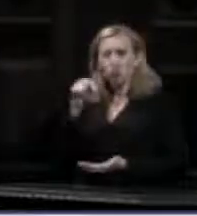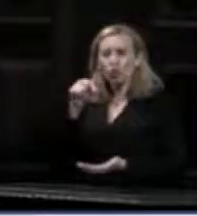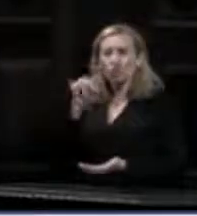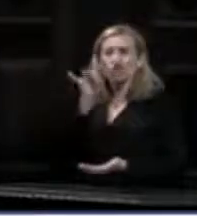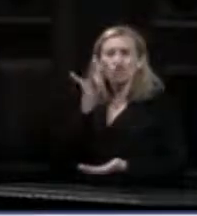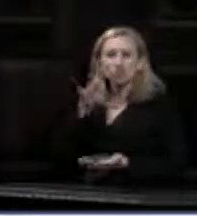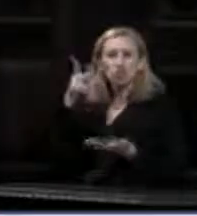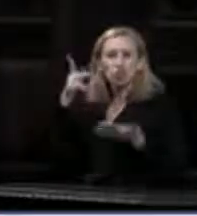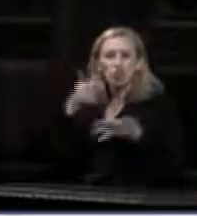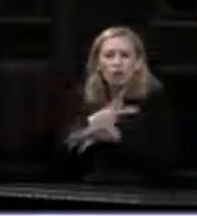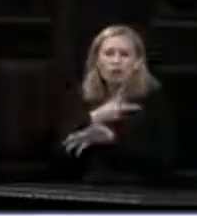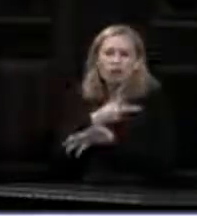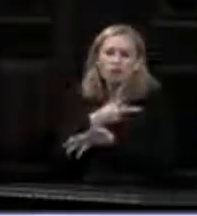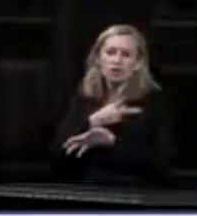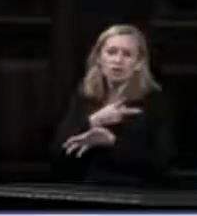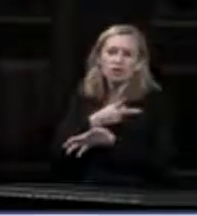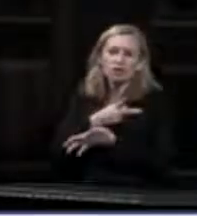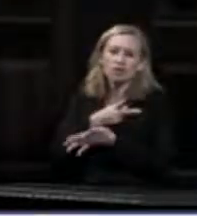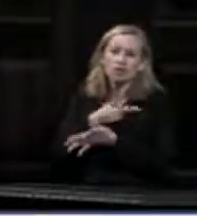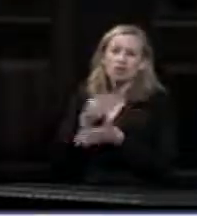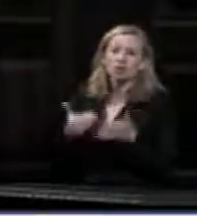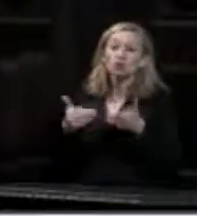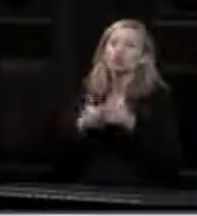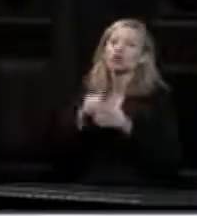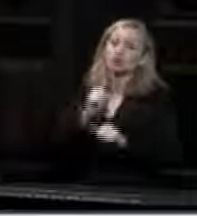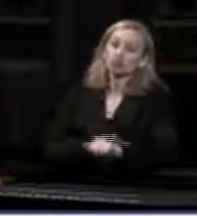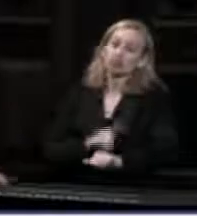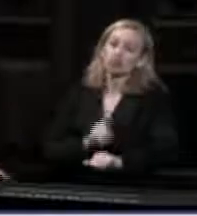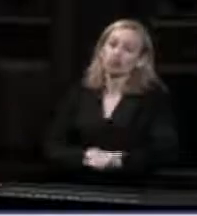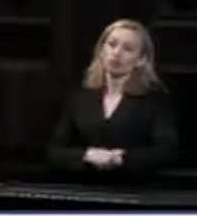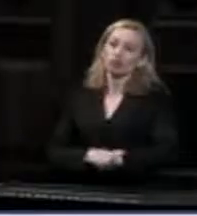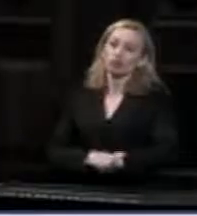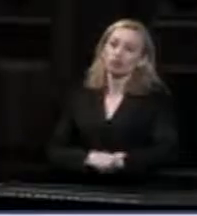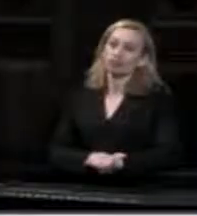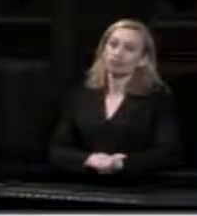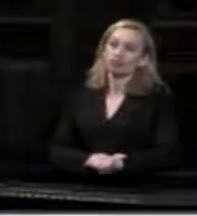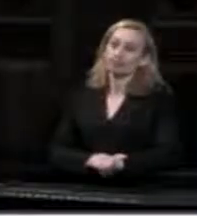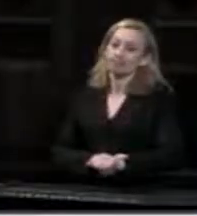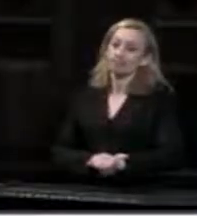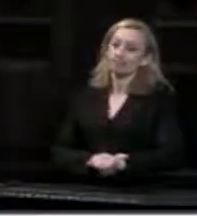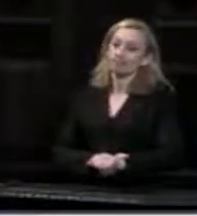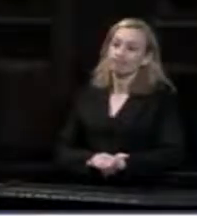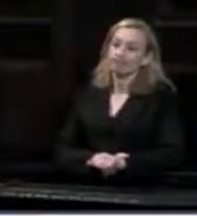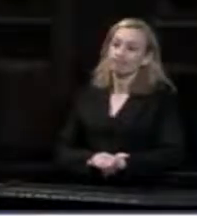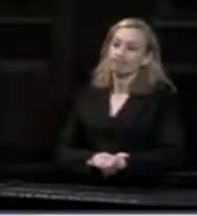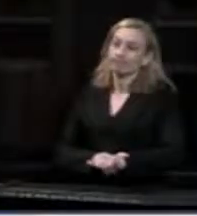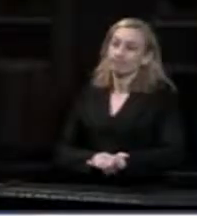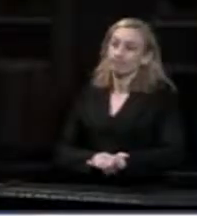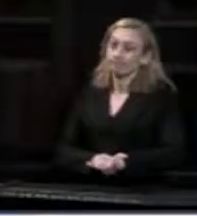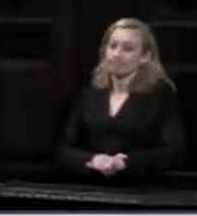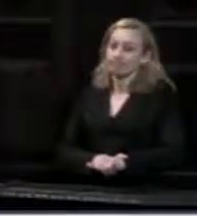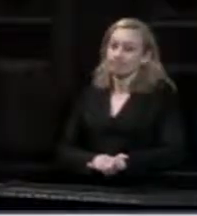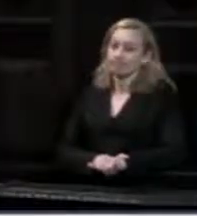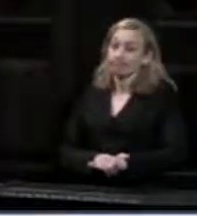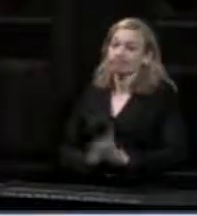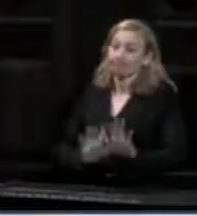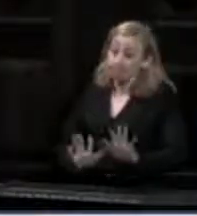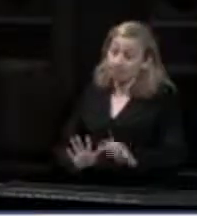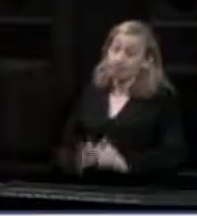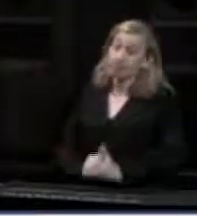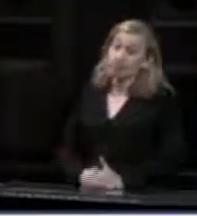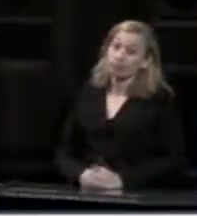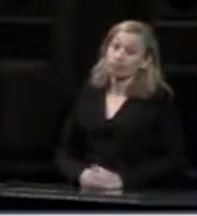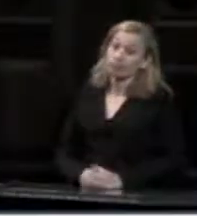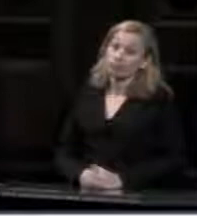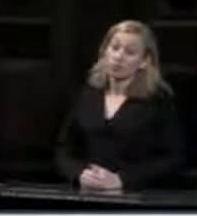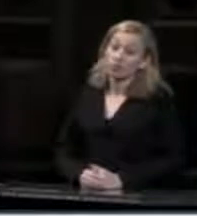ocorreram na última semana e aí em avalanche 6